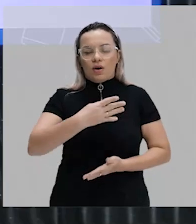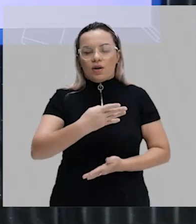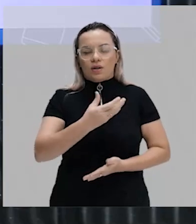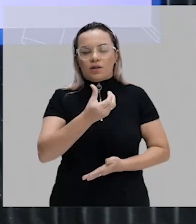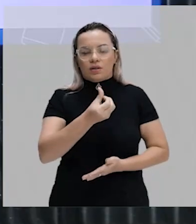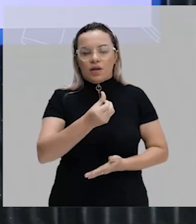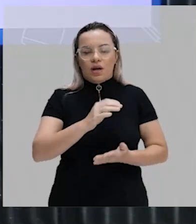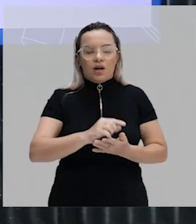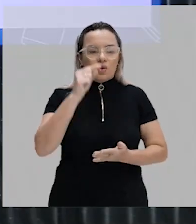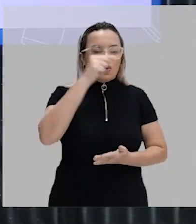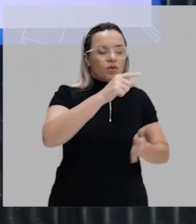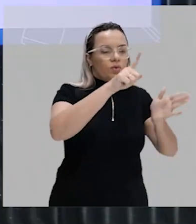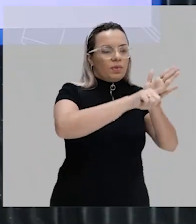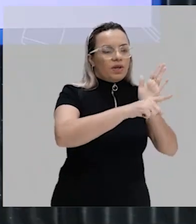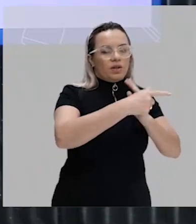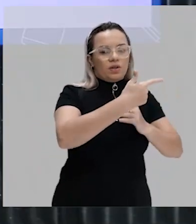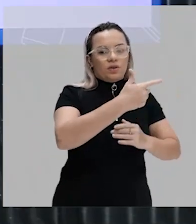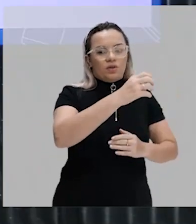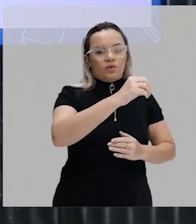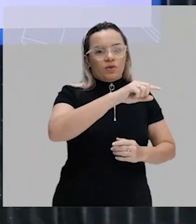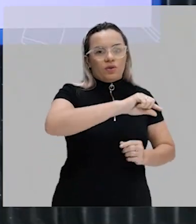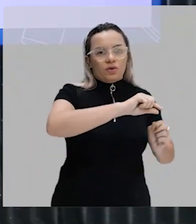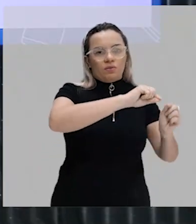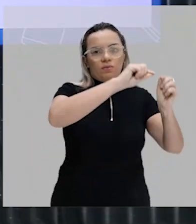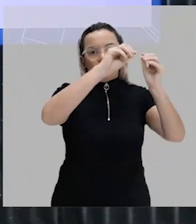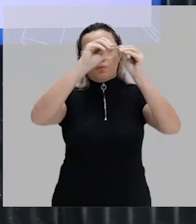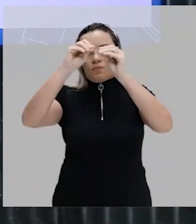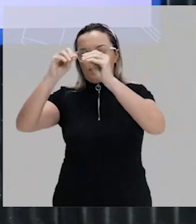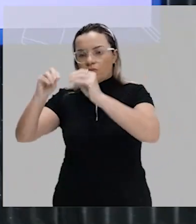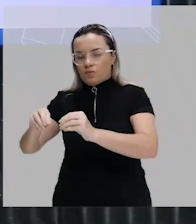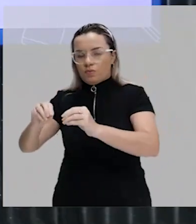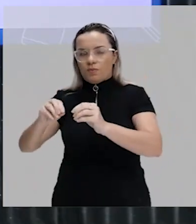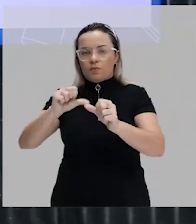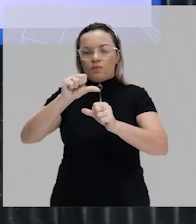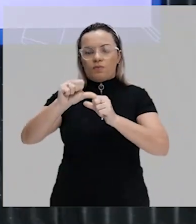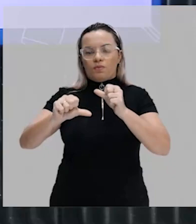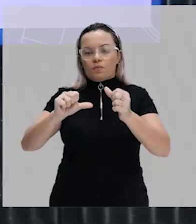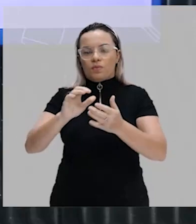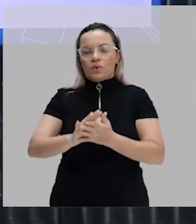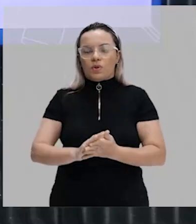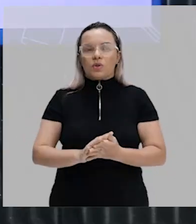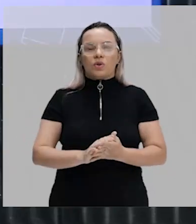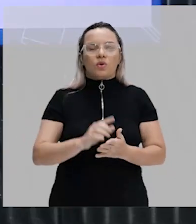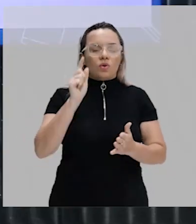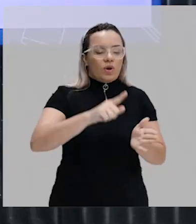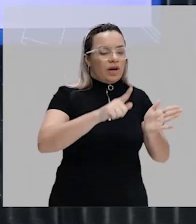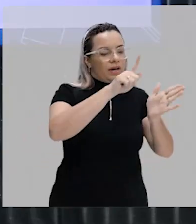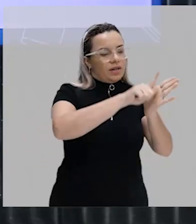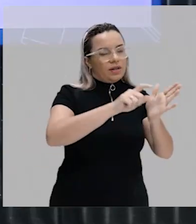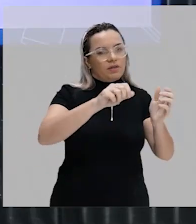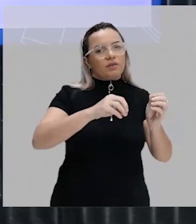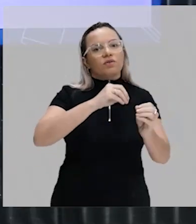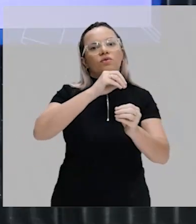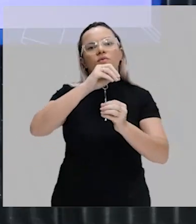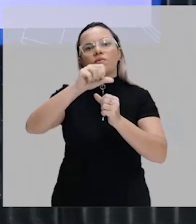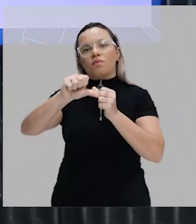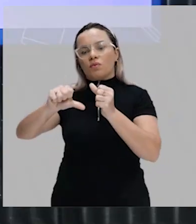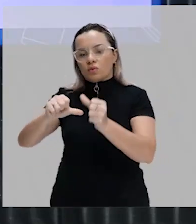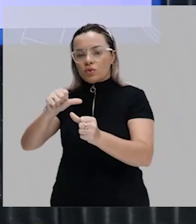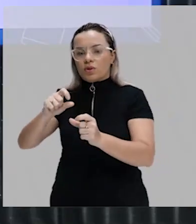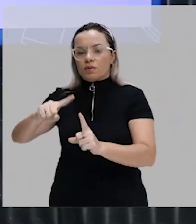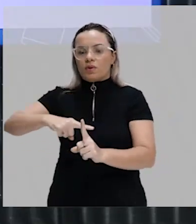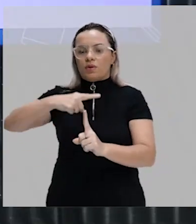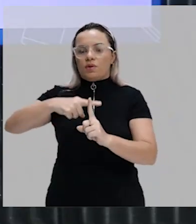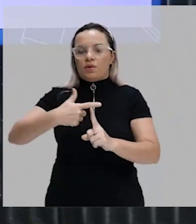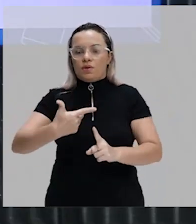se altera, se inverte. Então, olha, era negativo, transformamos ele em positivo, tá? E lá no segundo membro, 46